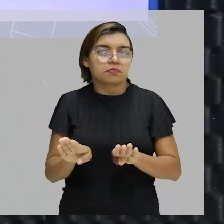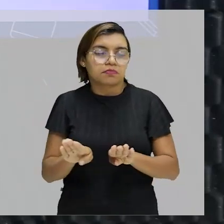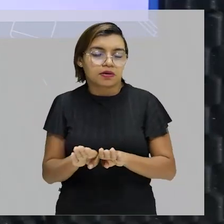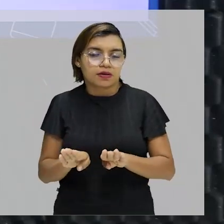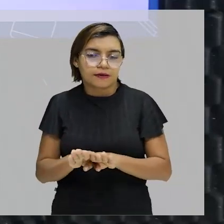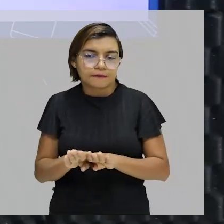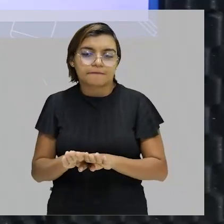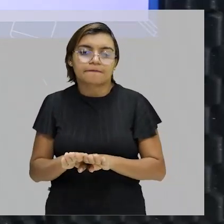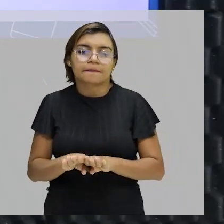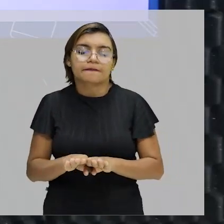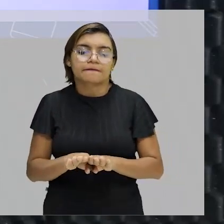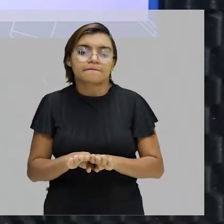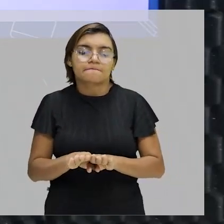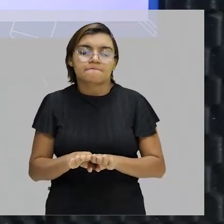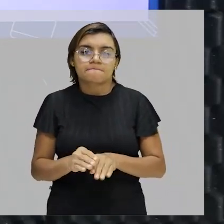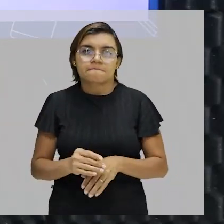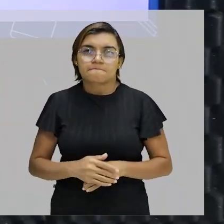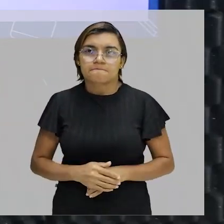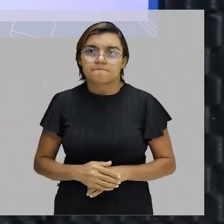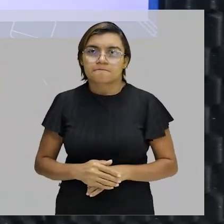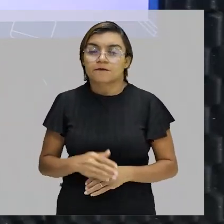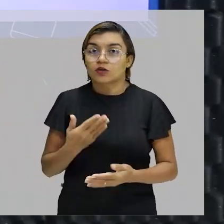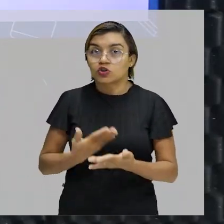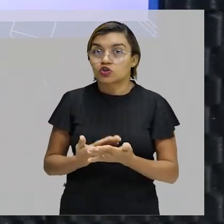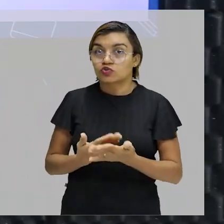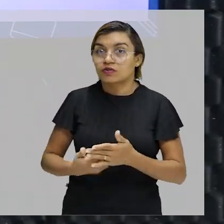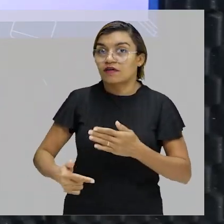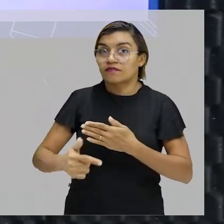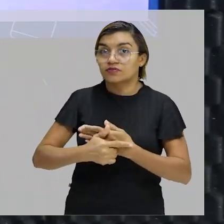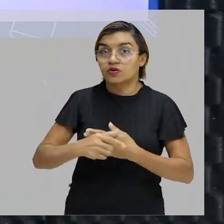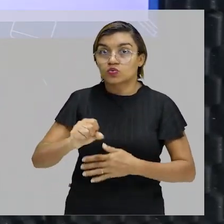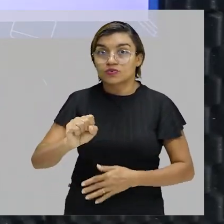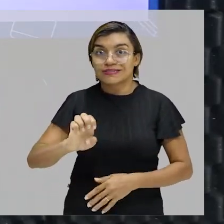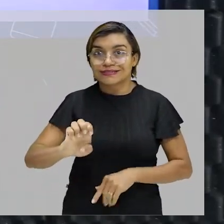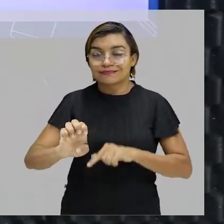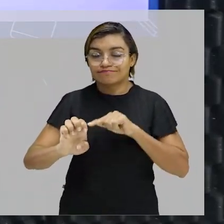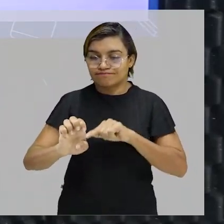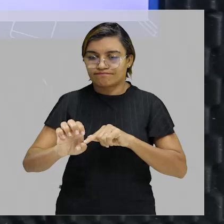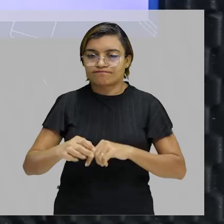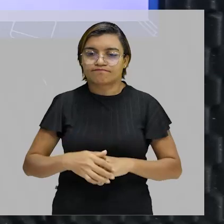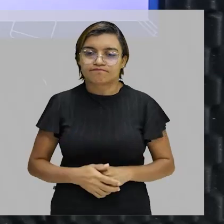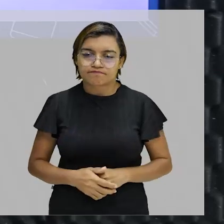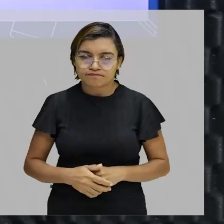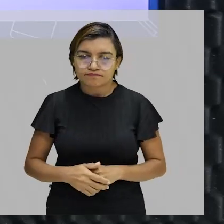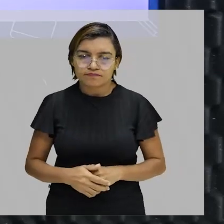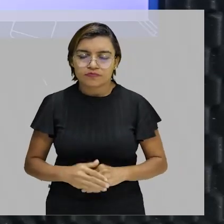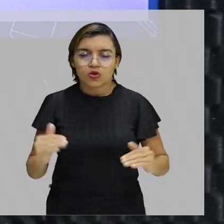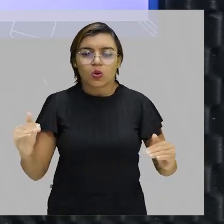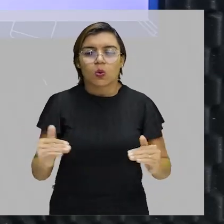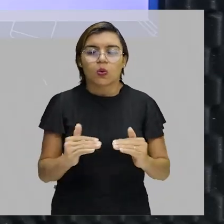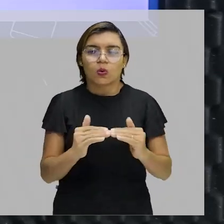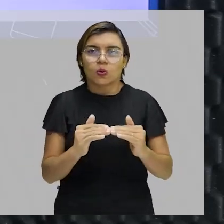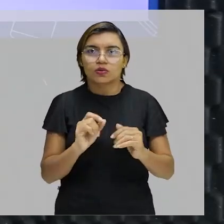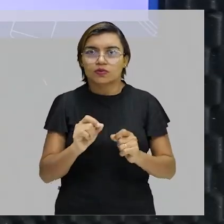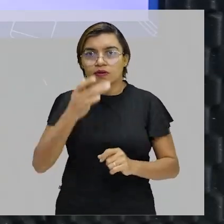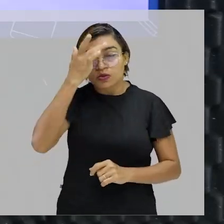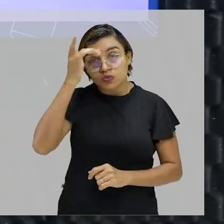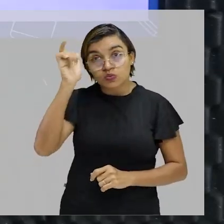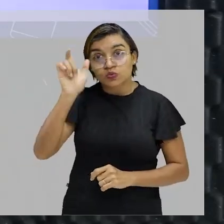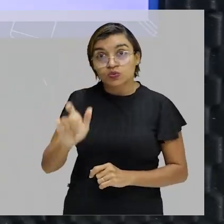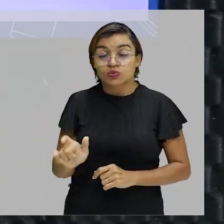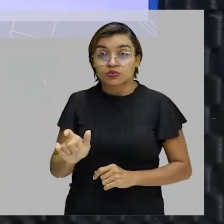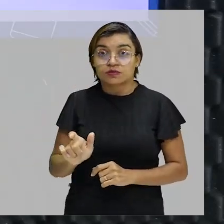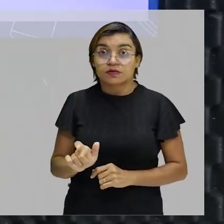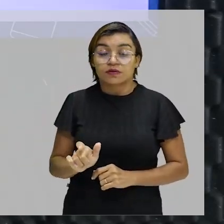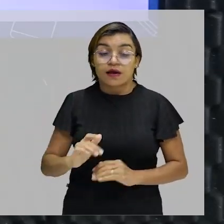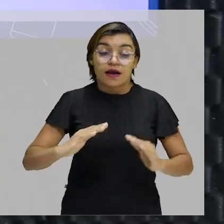de indeterminação do sujeito, estudar aí a função do se para entender bem isso aqui. Então, eles vão concordar com o sujeito. Olha só.